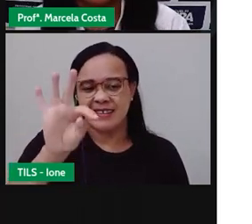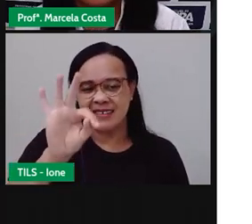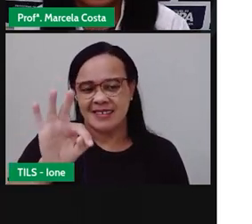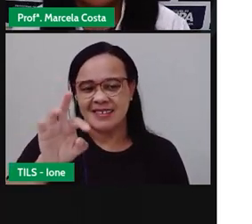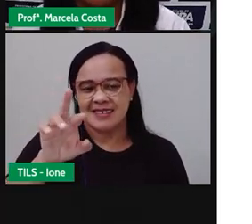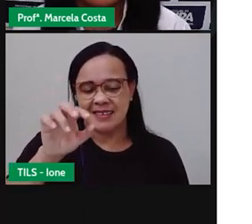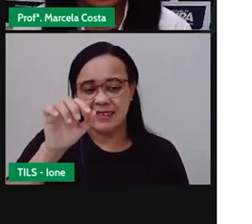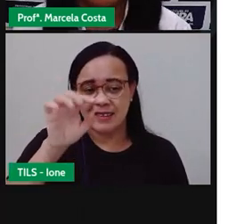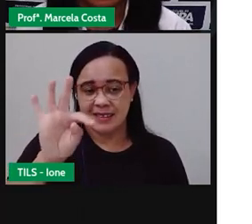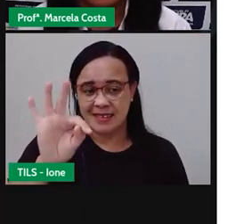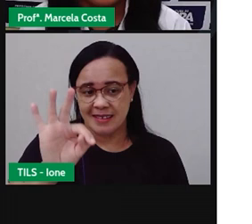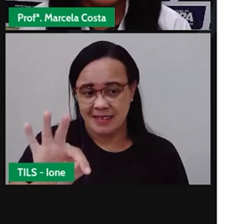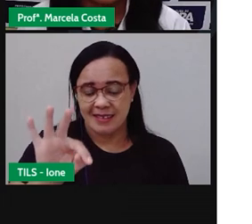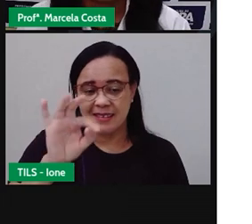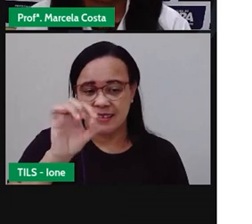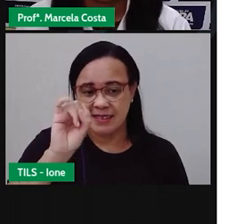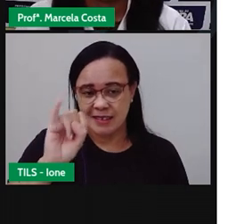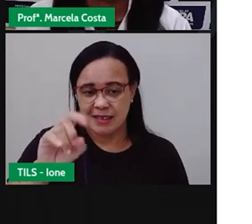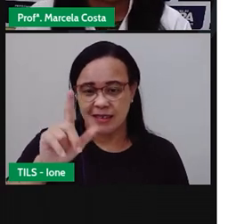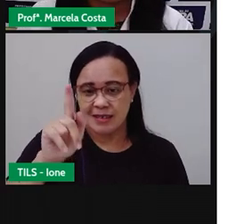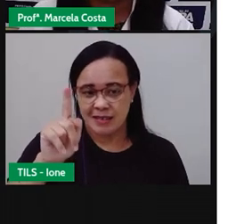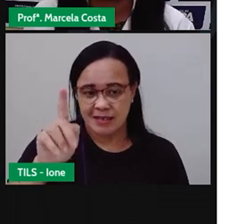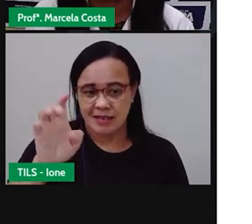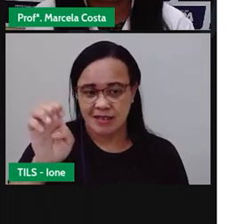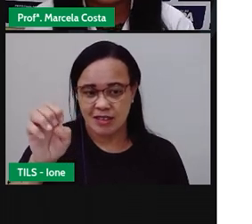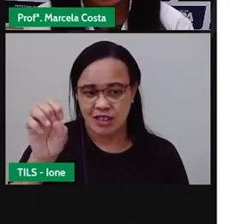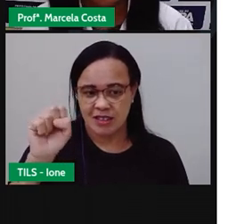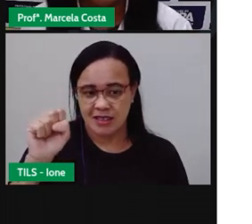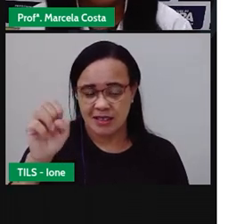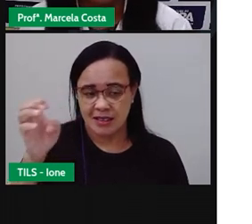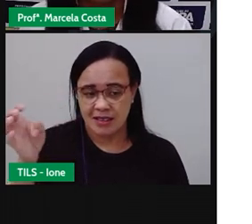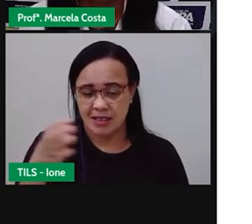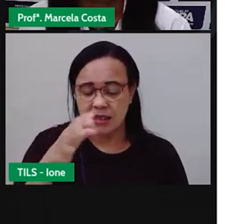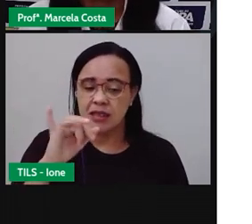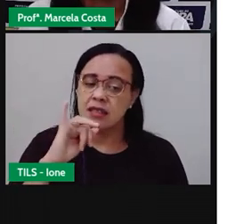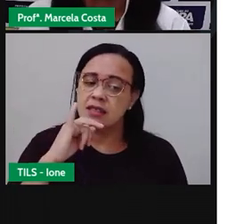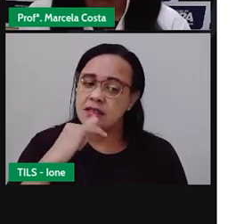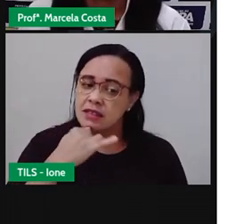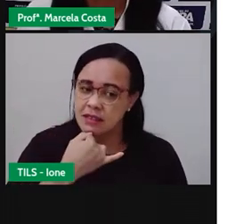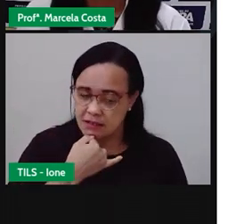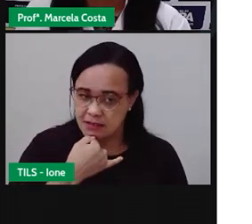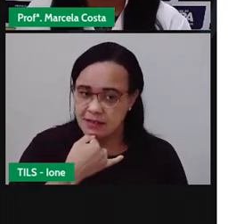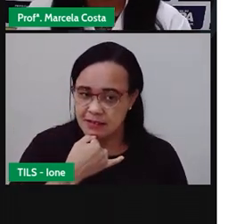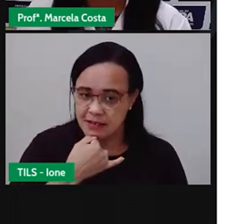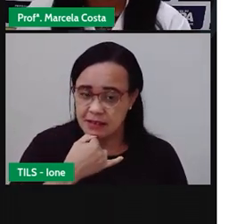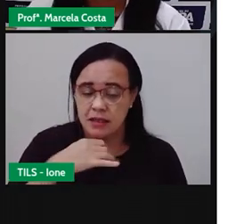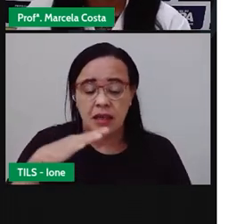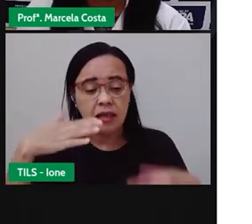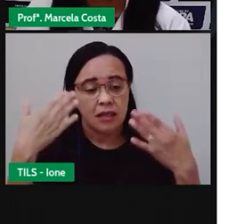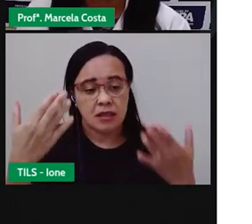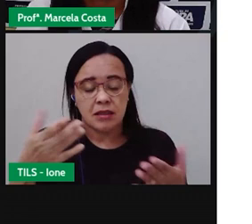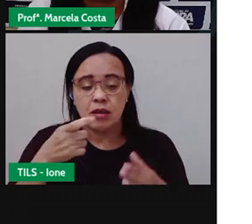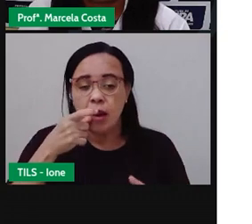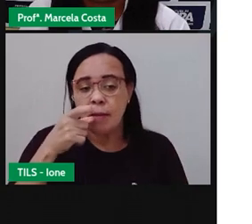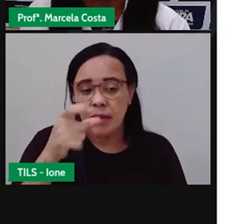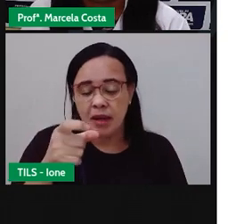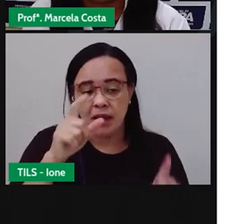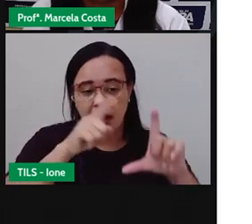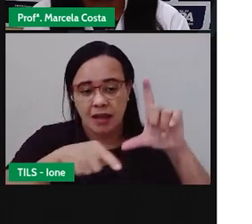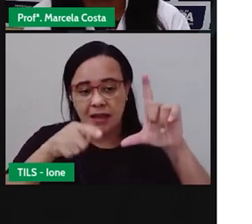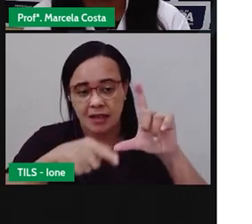se Vocês conseguem observar nesse trabalho a repetição do som da letra h' e